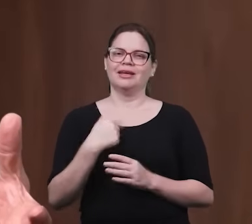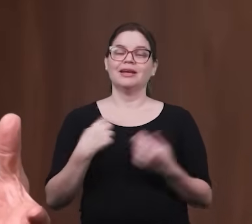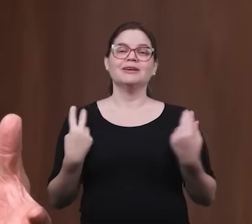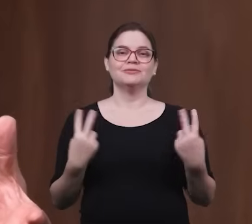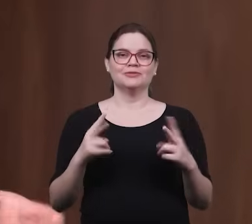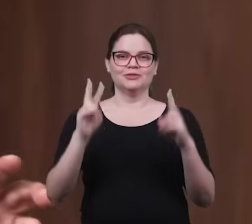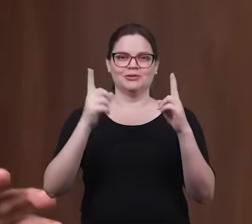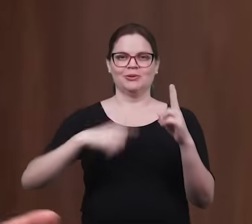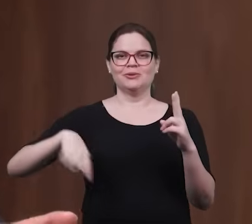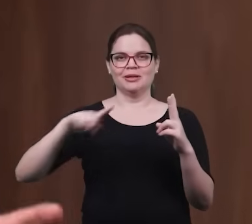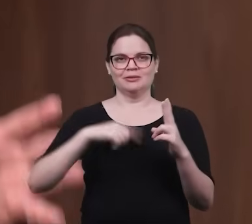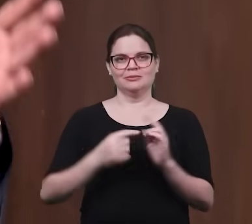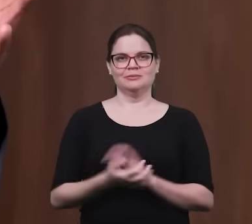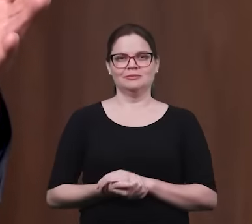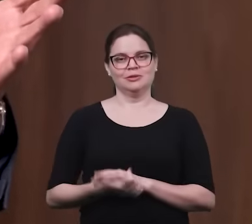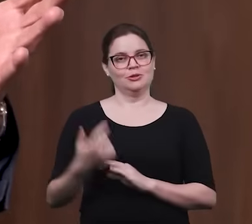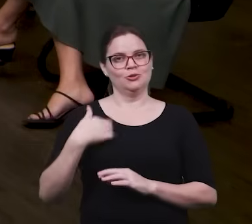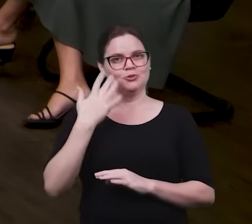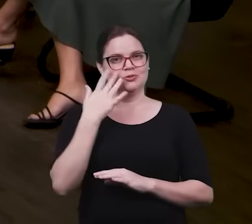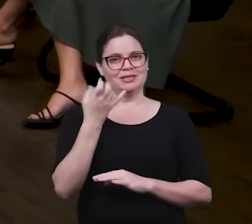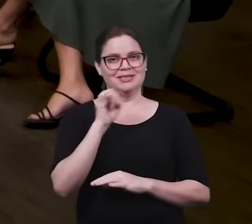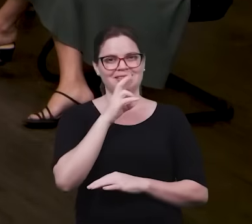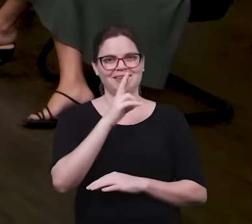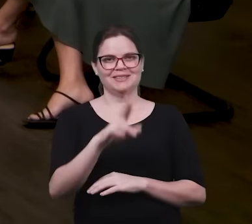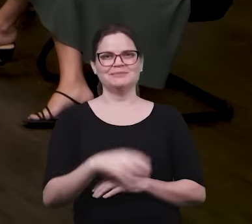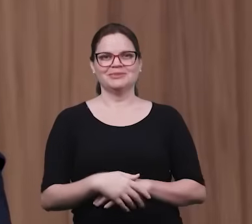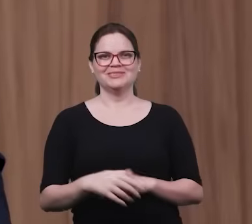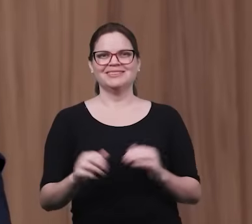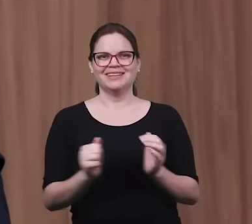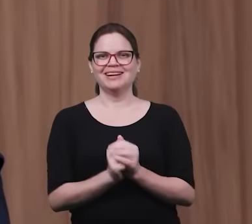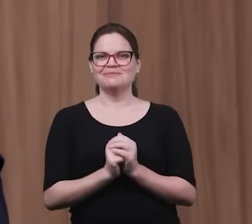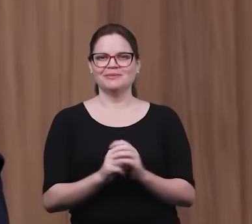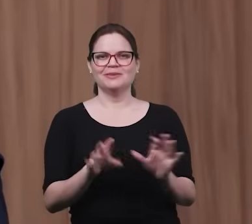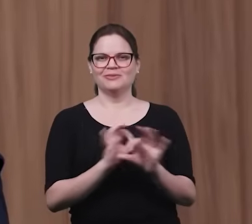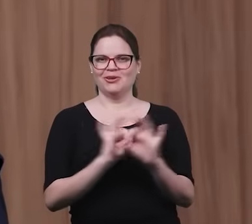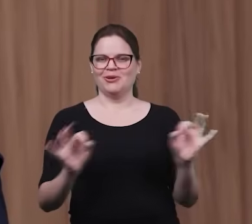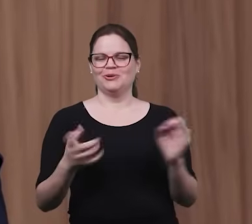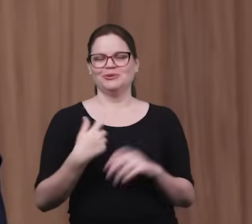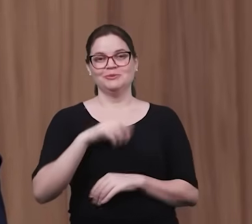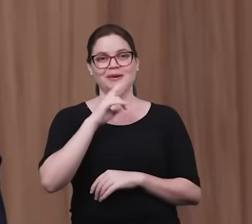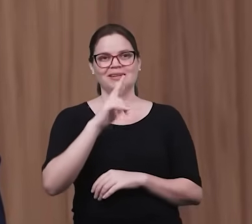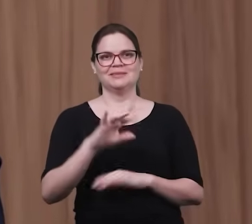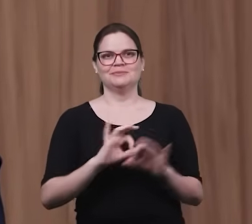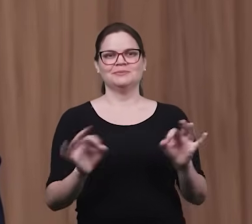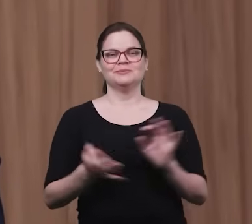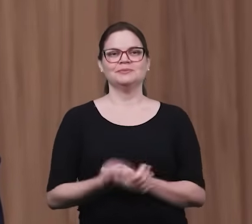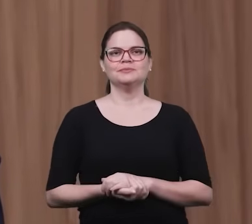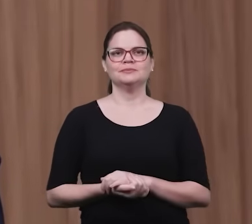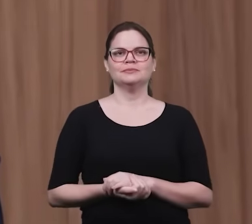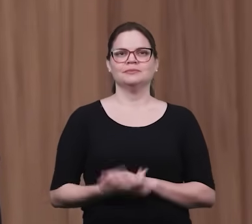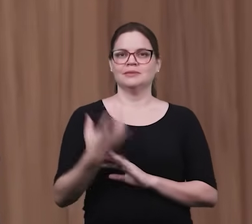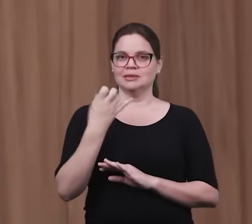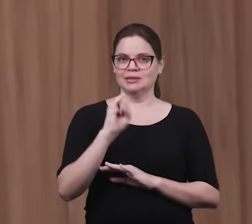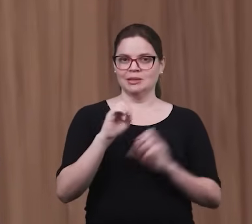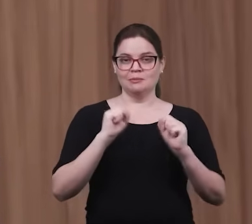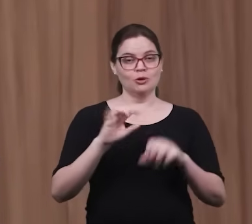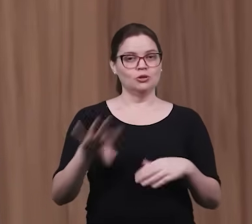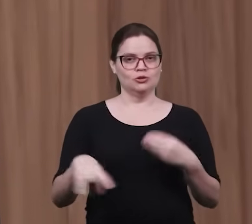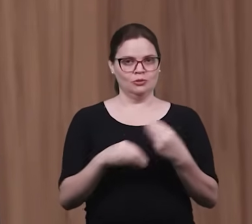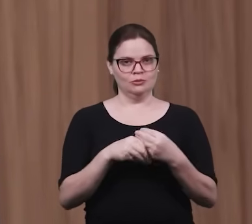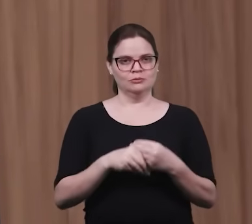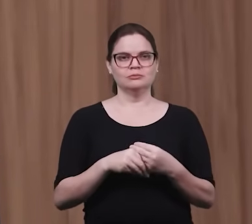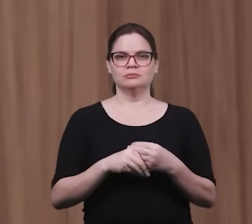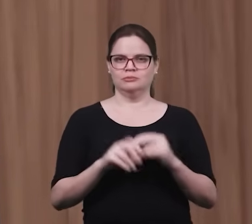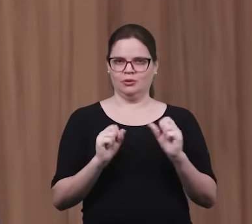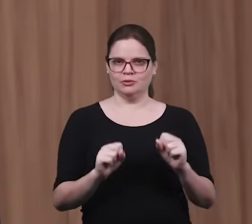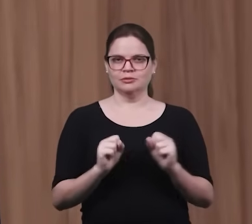vitória. Amém. Não sei se respondi sua pergunta. Amém, pastor. Foi muito boa a resposta, excelente. Se puder completar